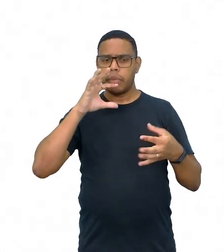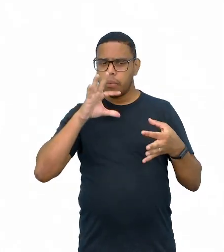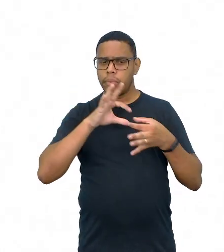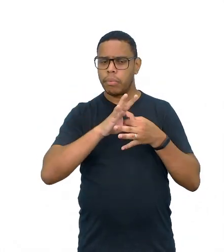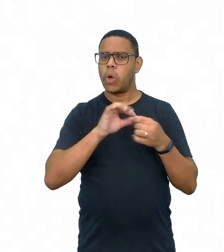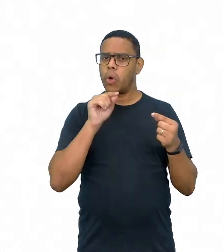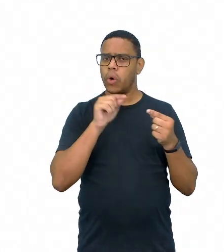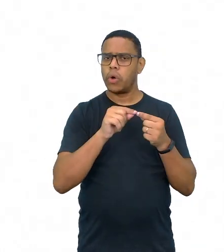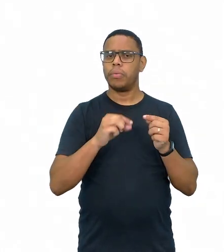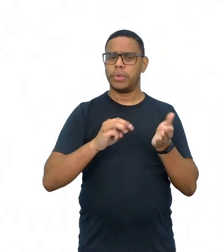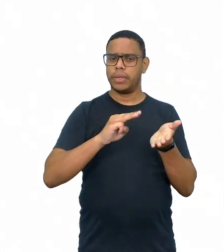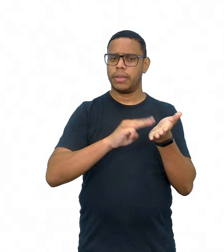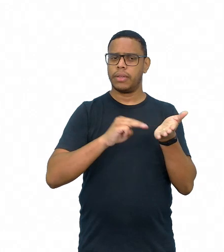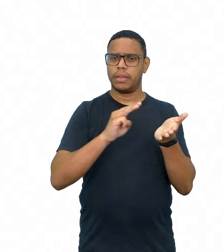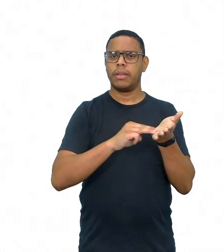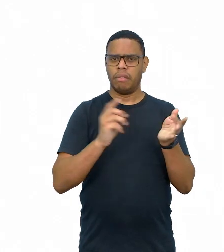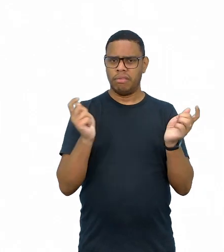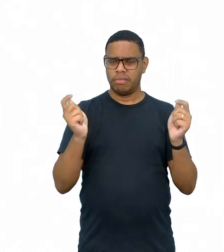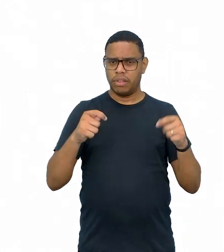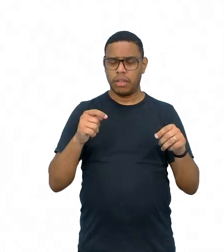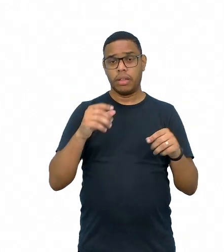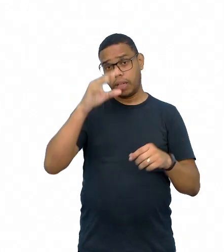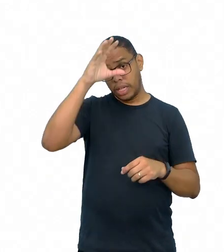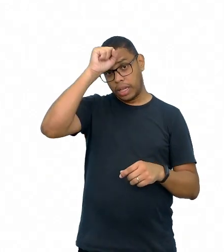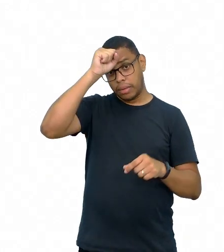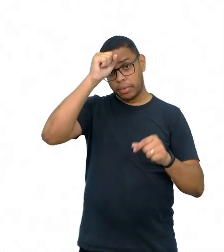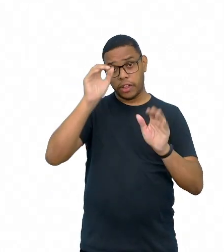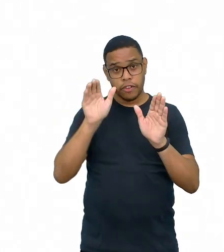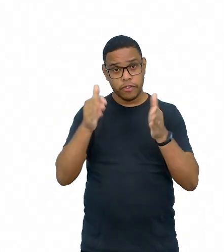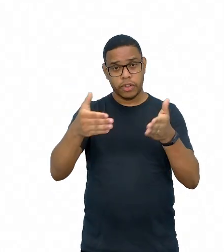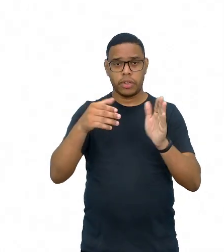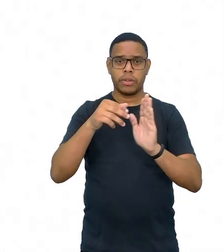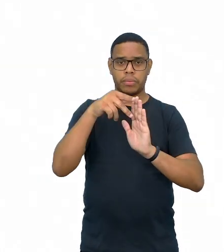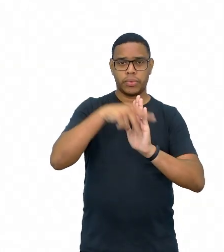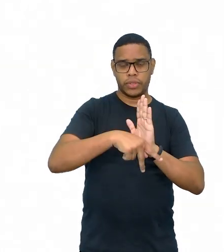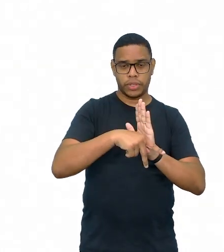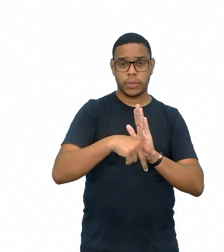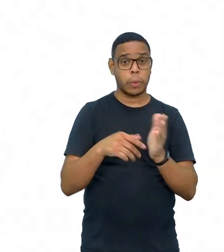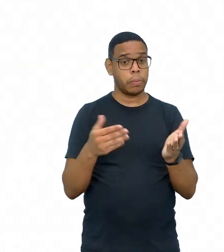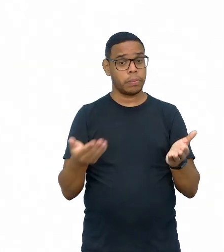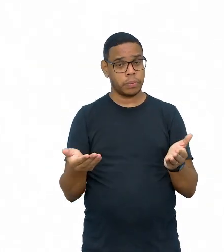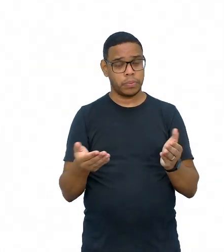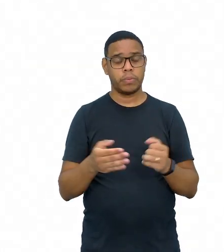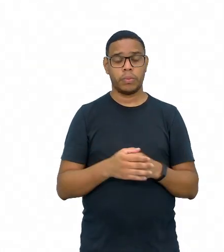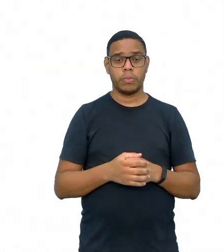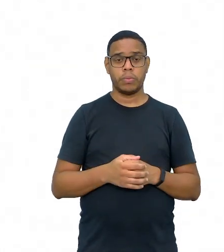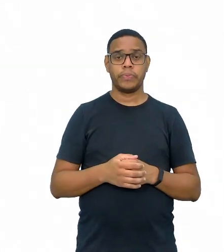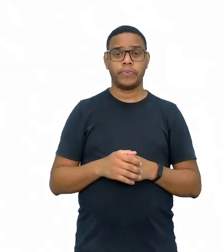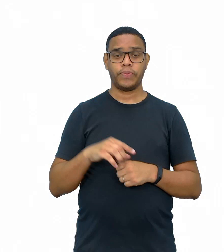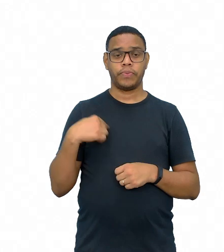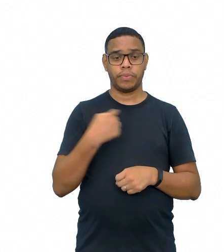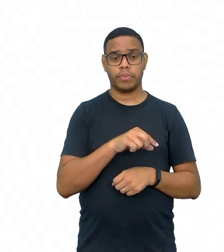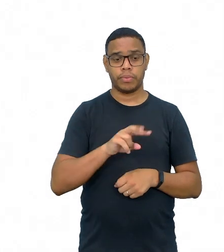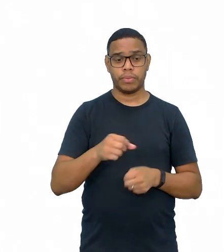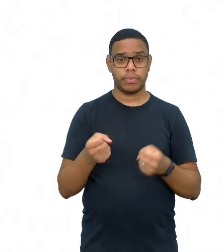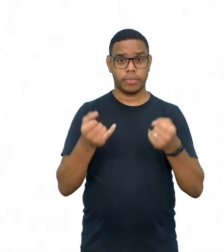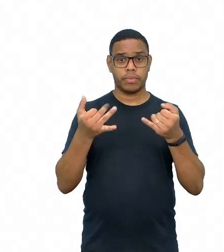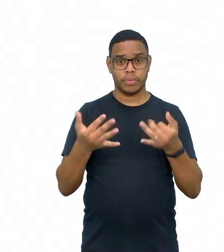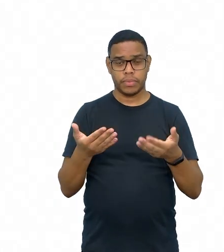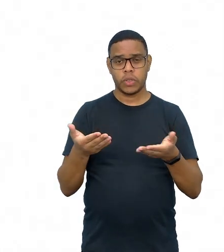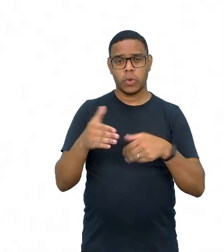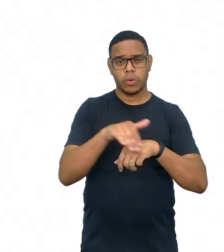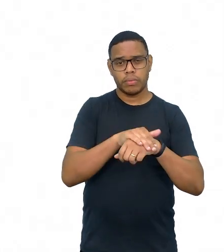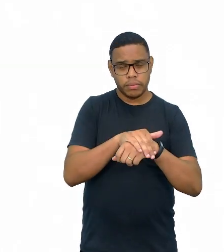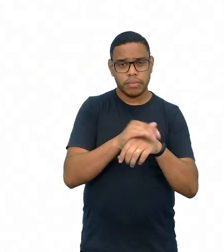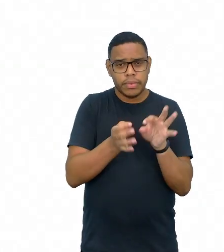dessa metodologia da aprendizagem baseada em projetos. E, por fim, nós vamos trazer aqui uma pequena